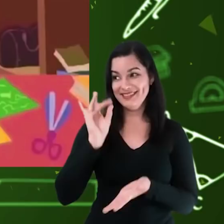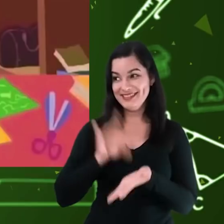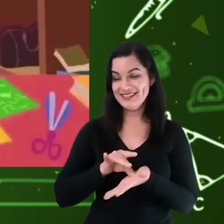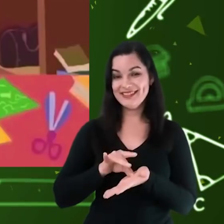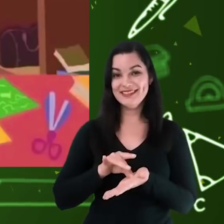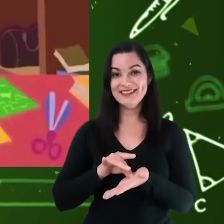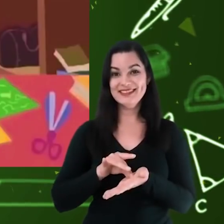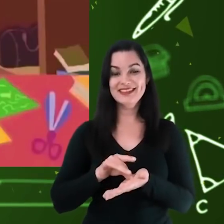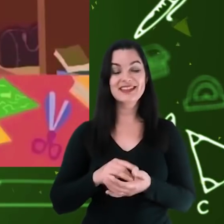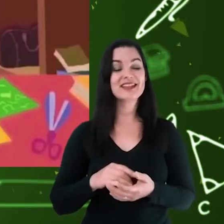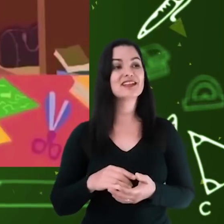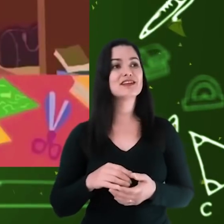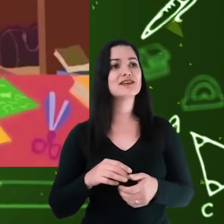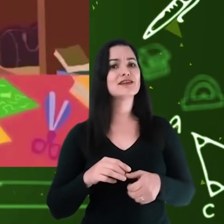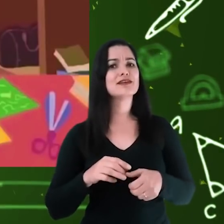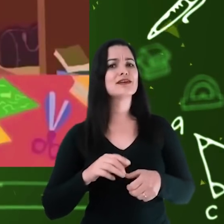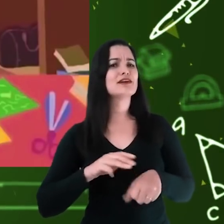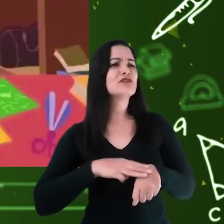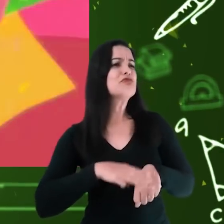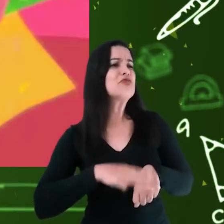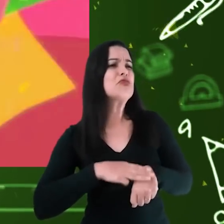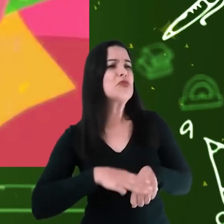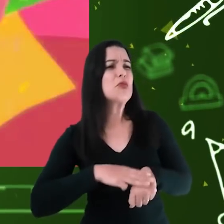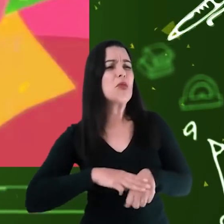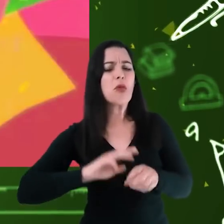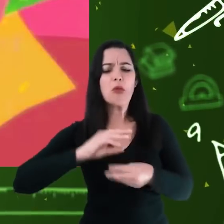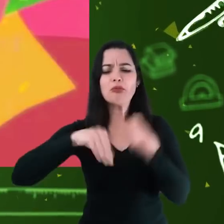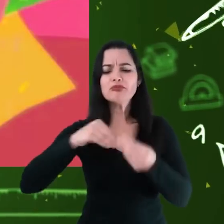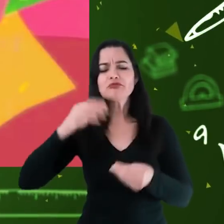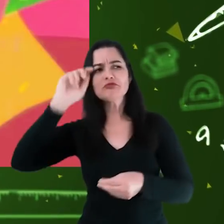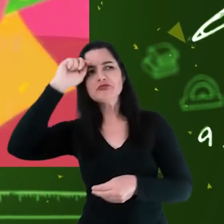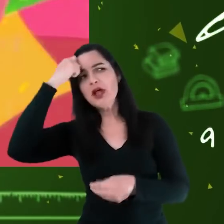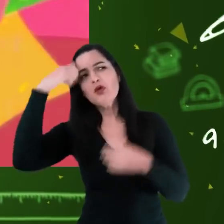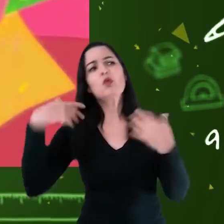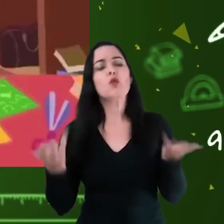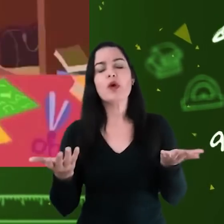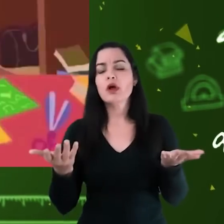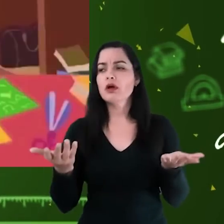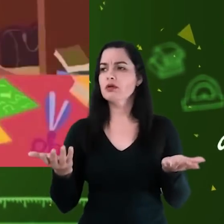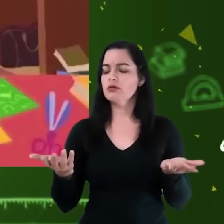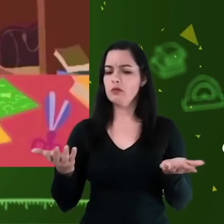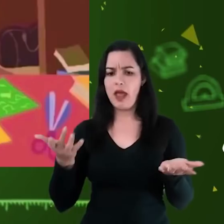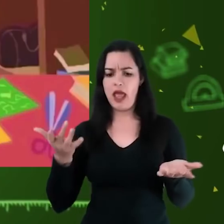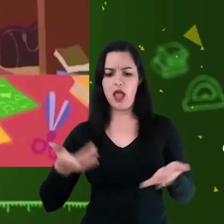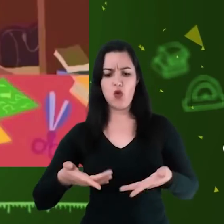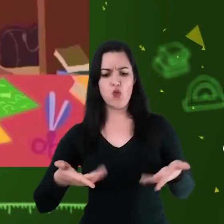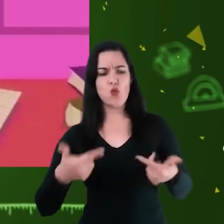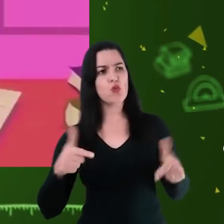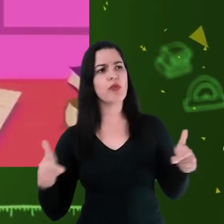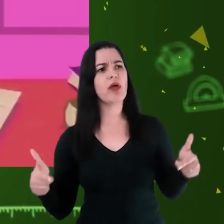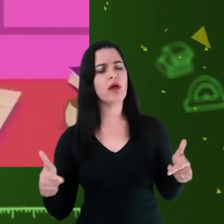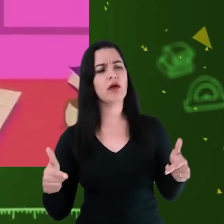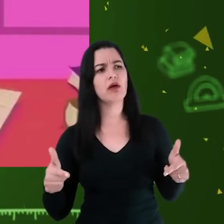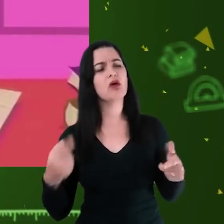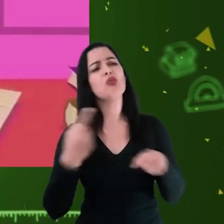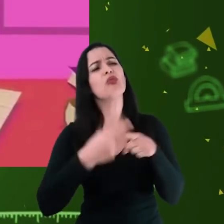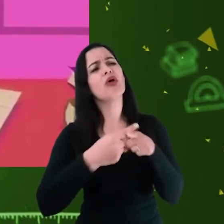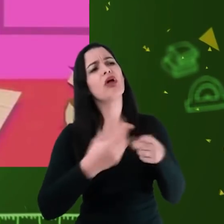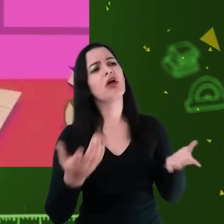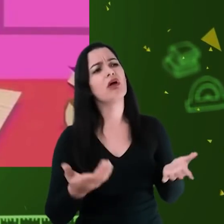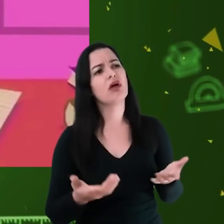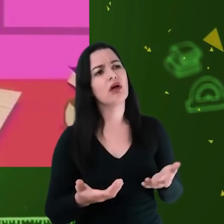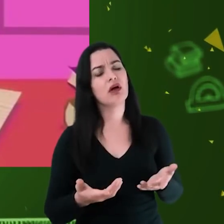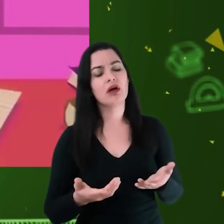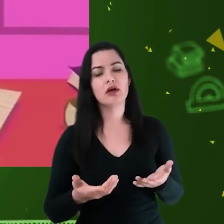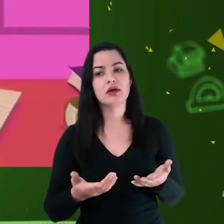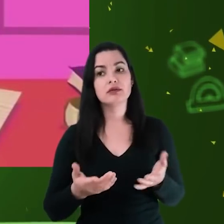Bia! Marrom com preto dá... Não tem isso aqui. Por quê? Ah, porque eu